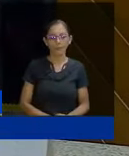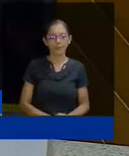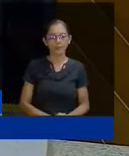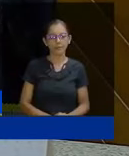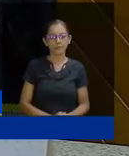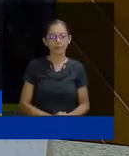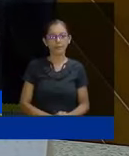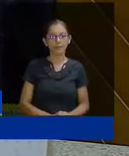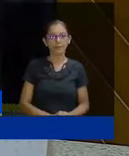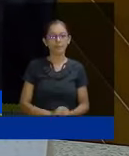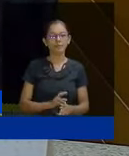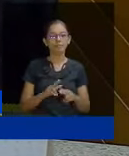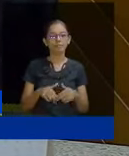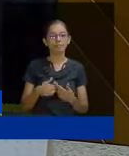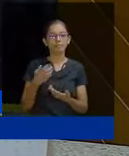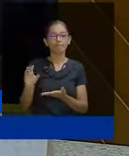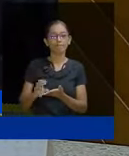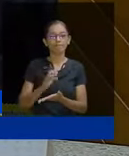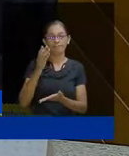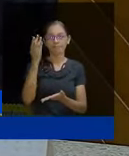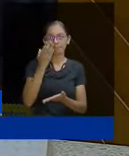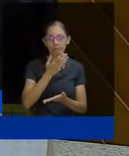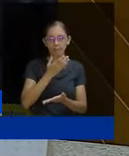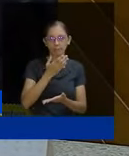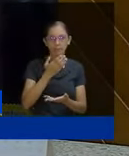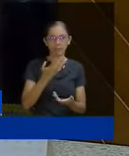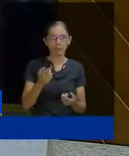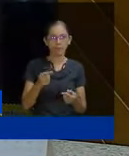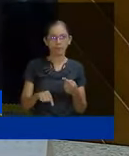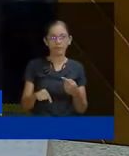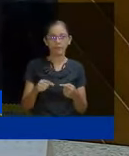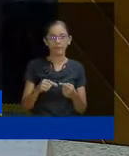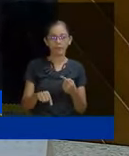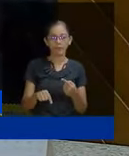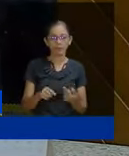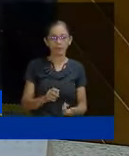à aceitação da prestação de contas final.